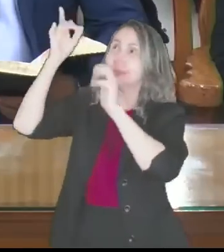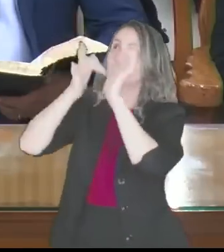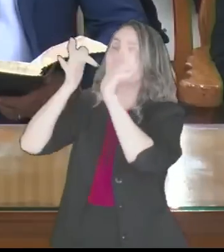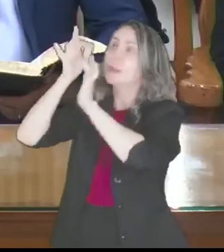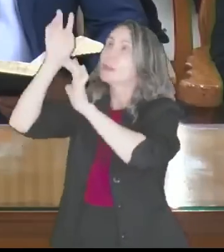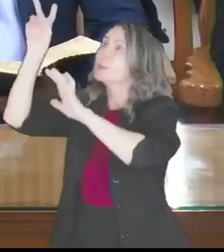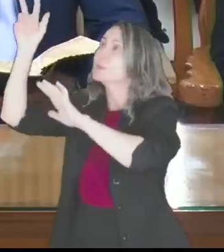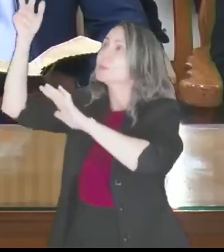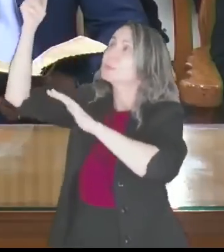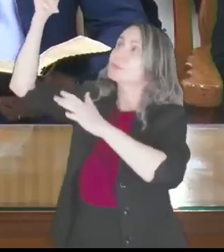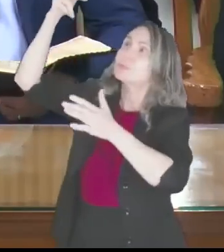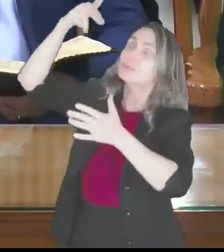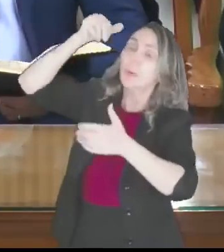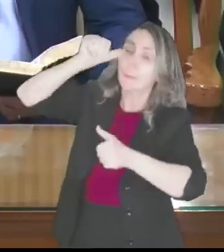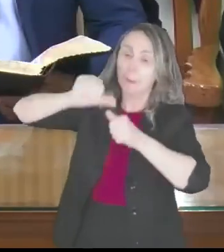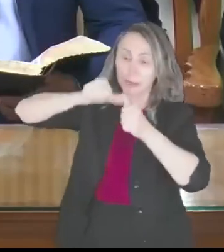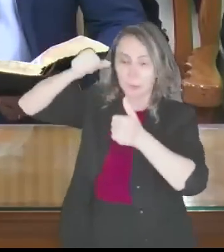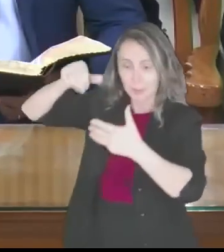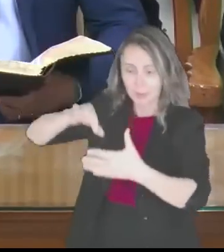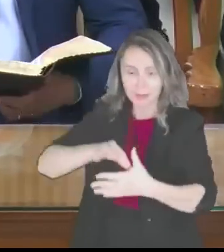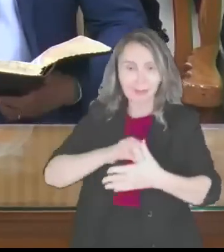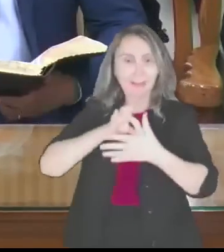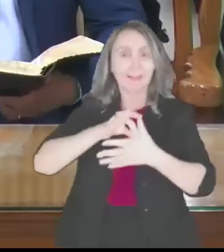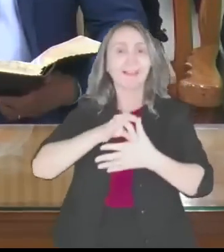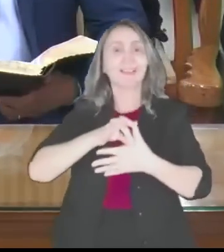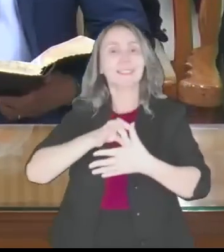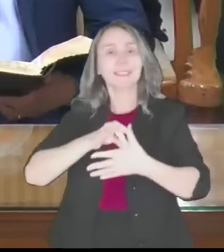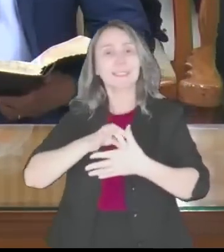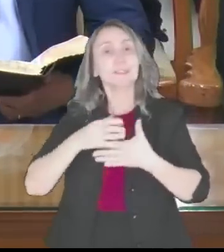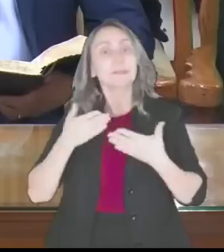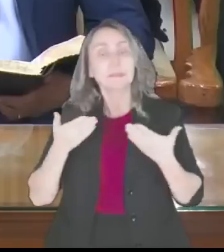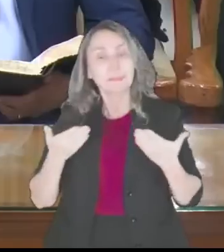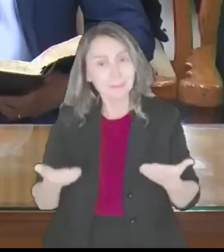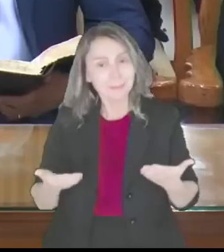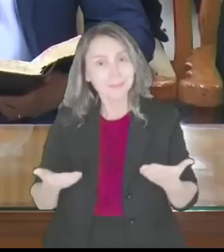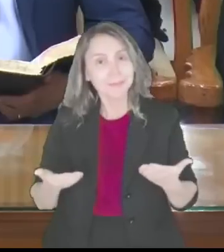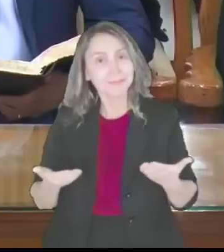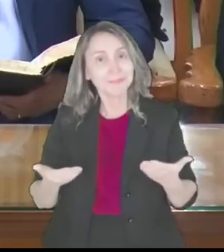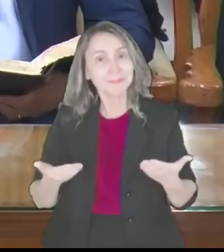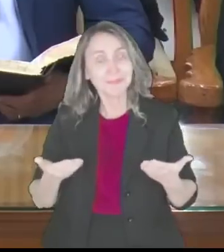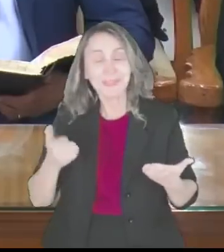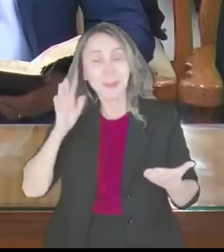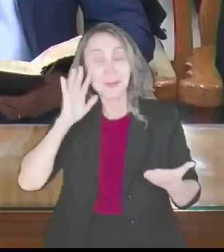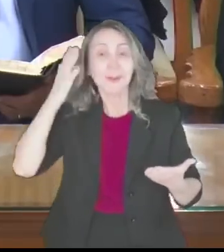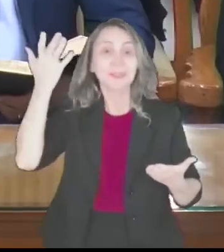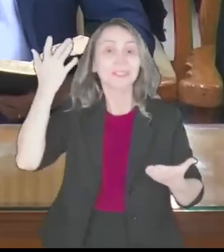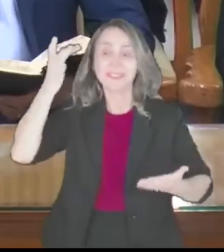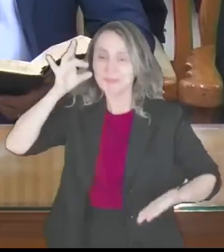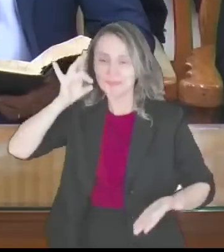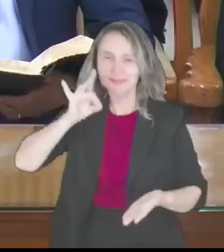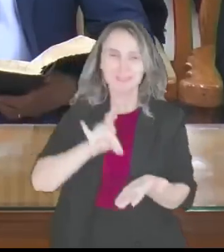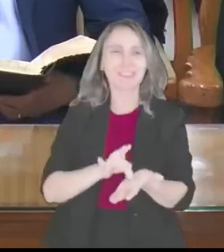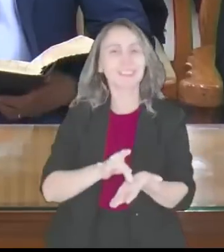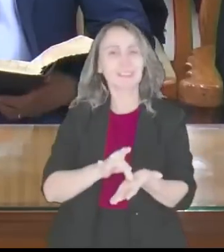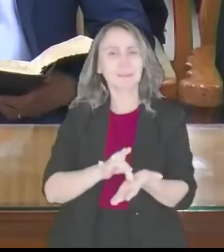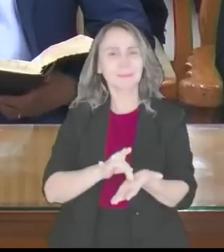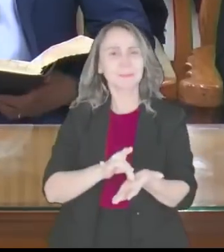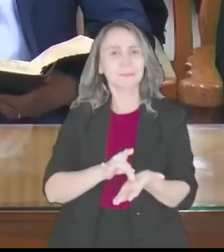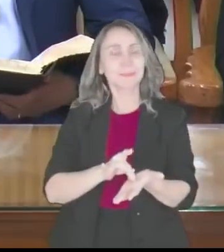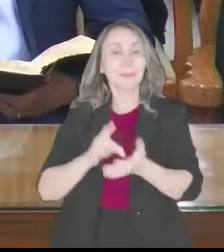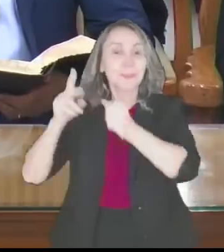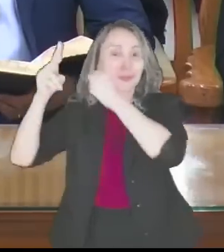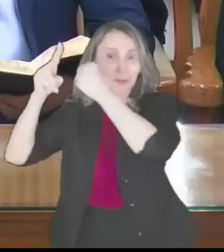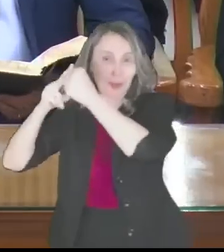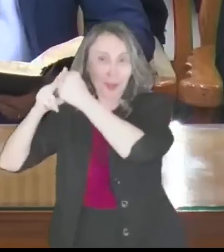habitou entre nós. Então, o verbo, esse desejo se tornou realidade. Quando o verbo se